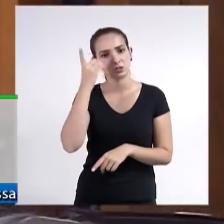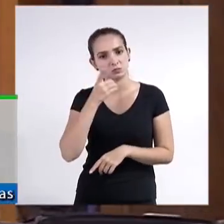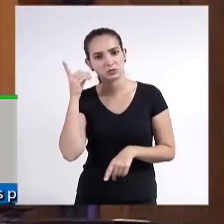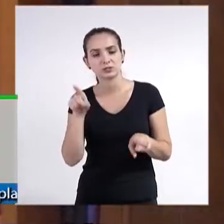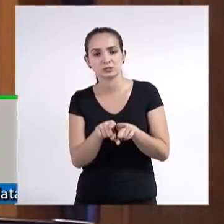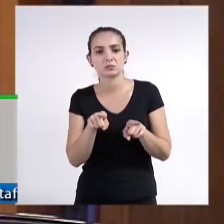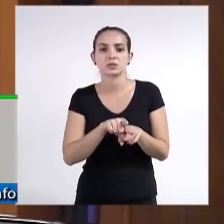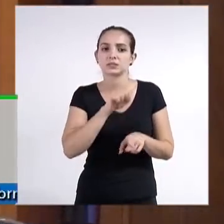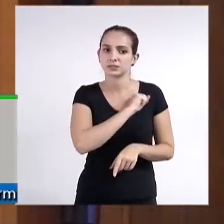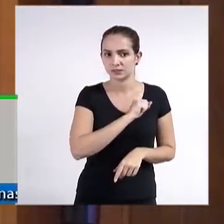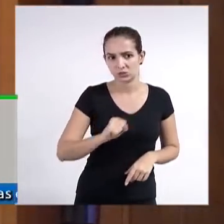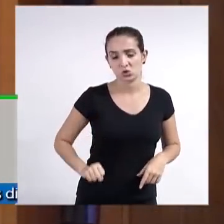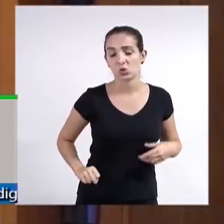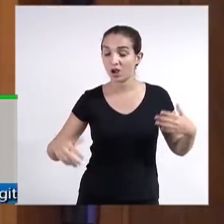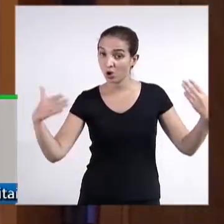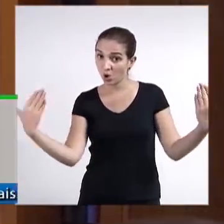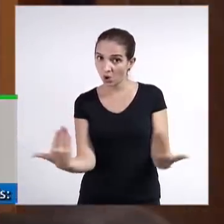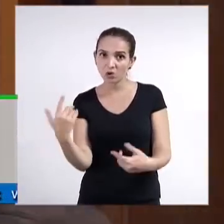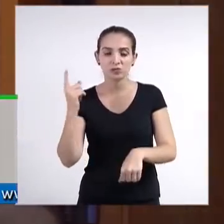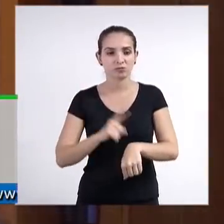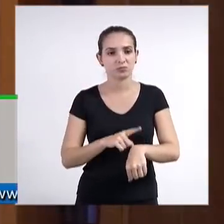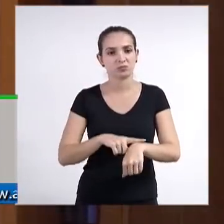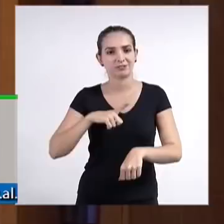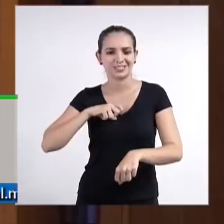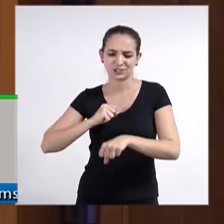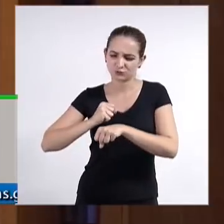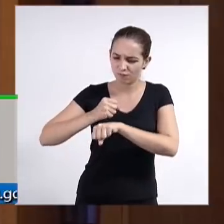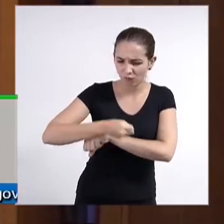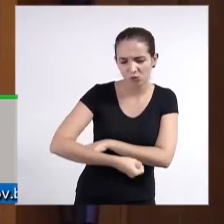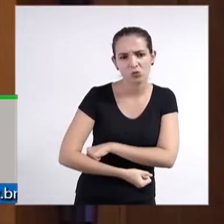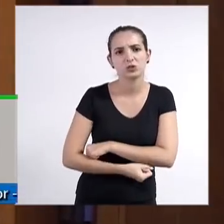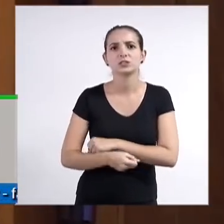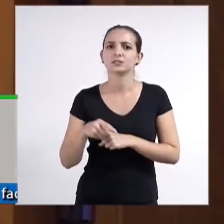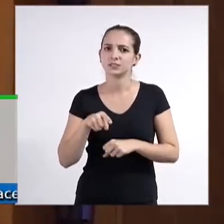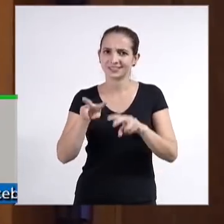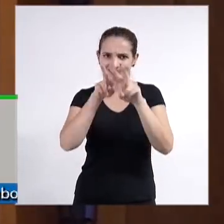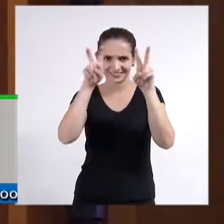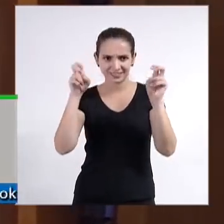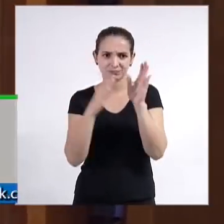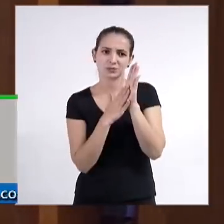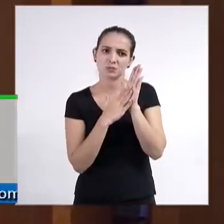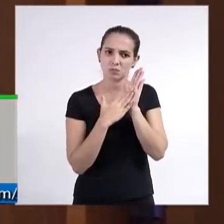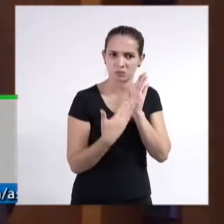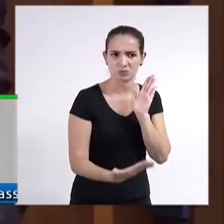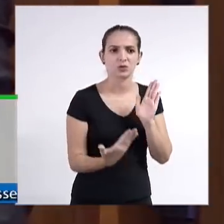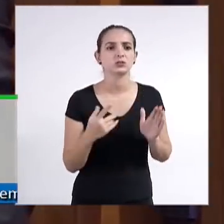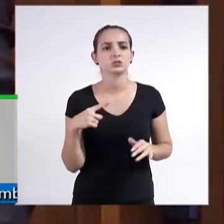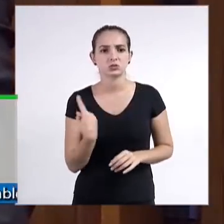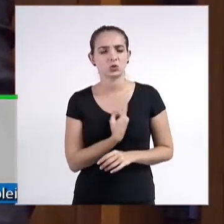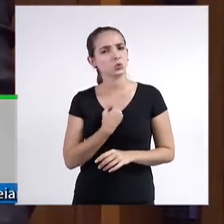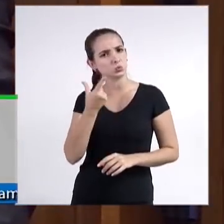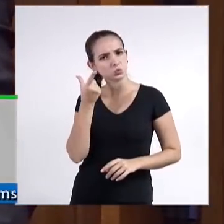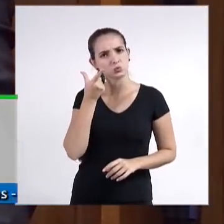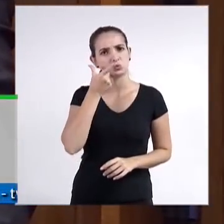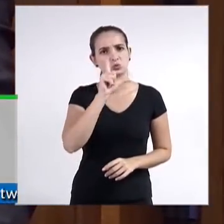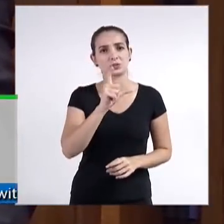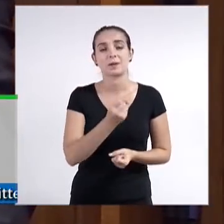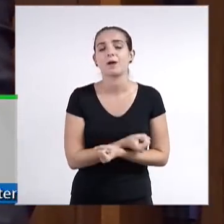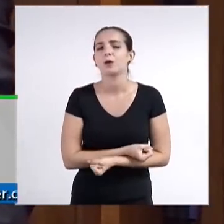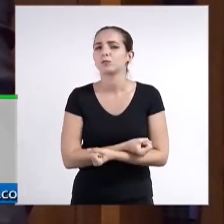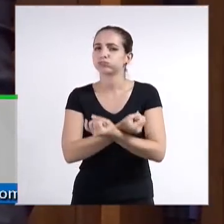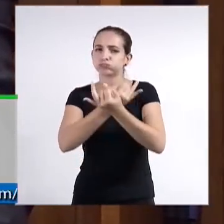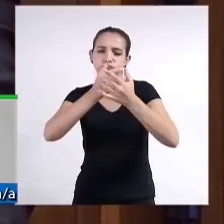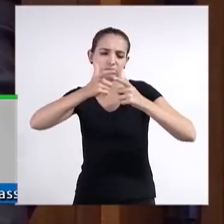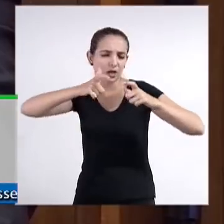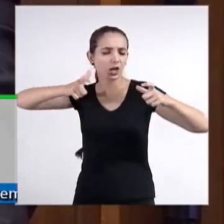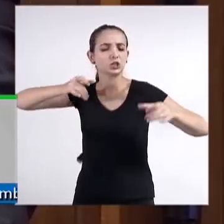os senadores, nesse momento, se debrucem diante dessa proposta e que nós alcancemos o maior índice de